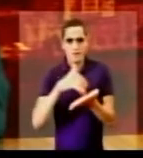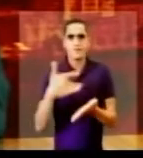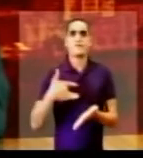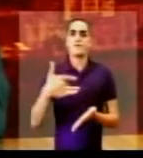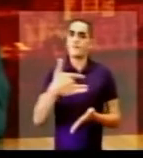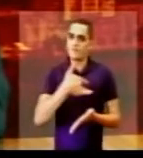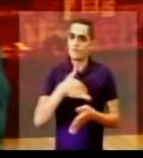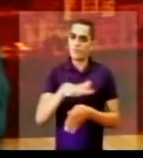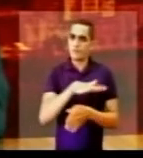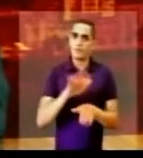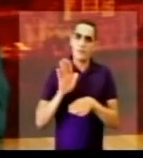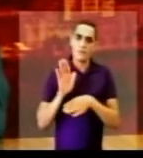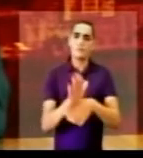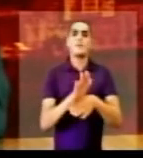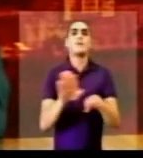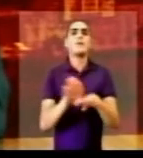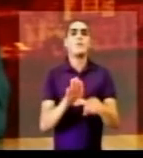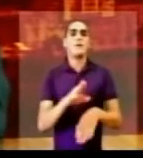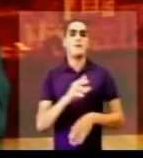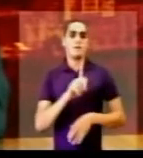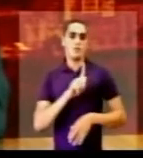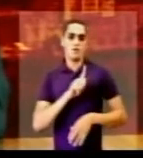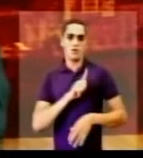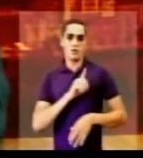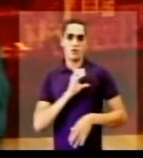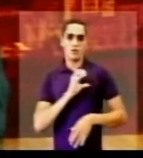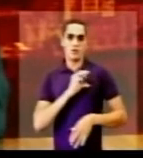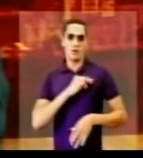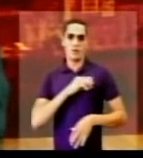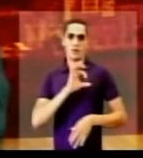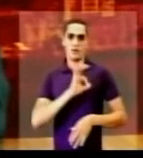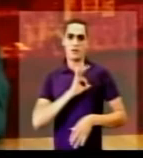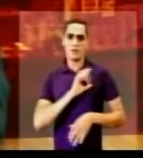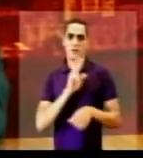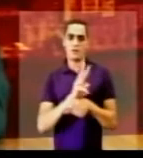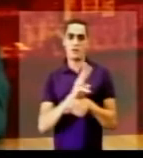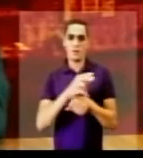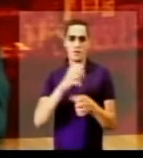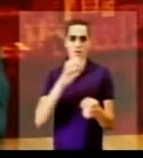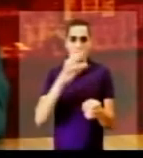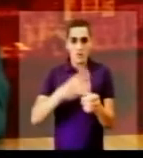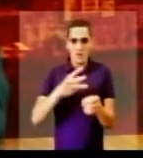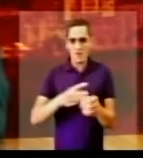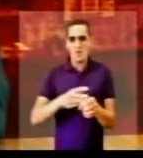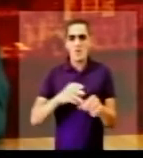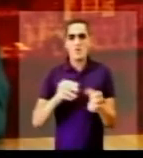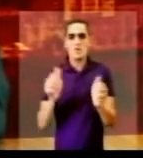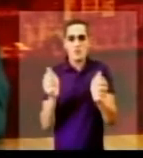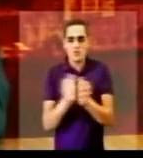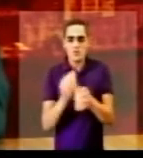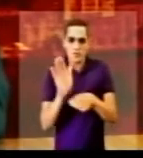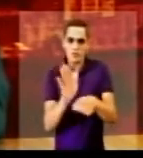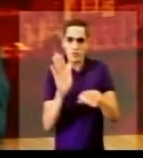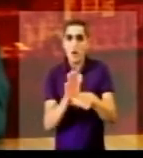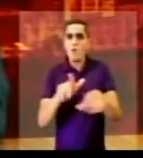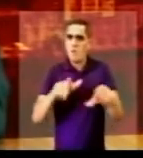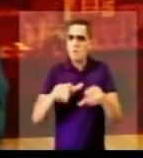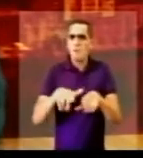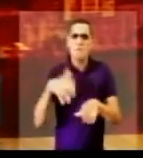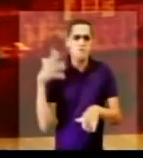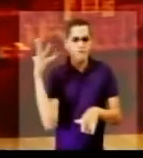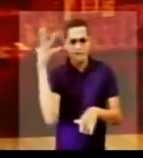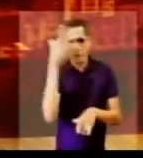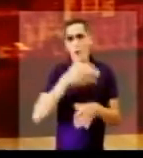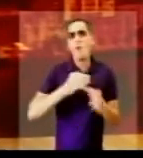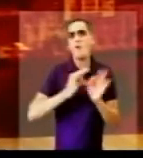Guarda Municipal envolvidas nesse processo. Foi um trabalho lindo de pessoas que chegavam às 7